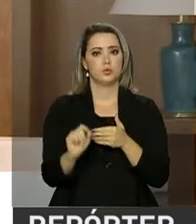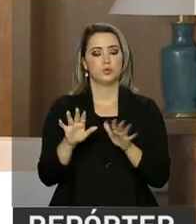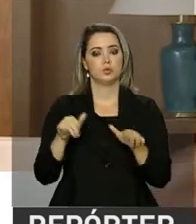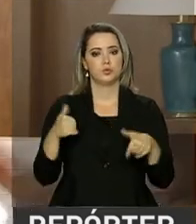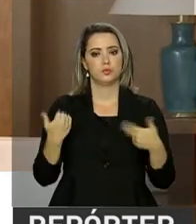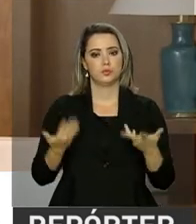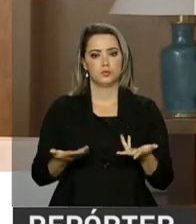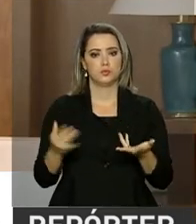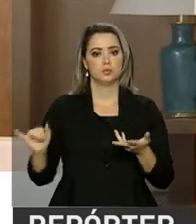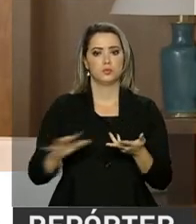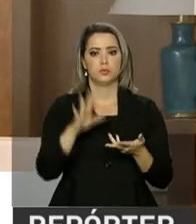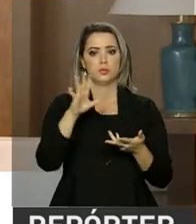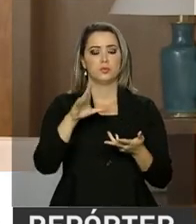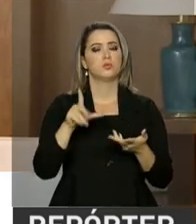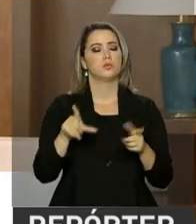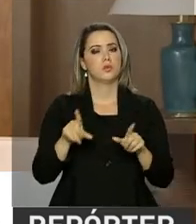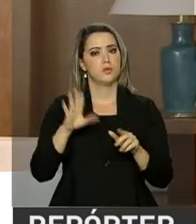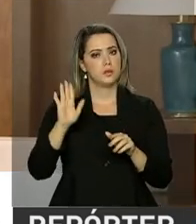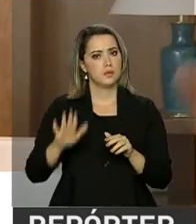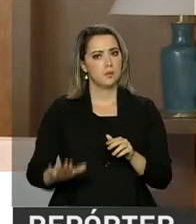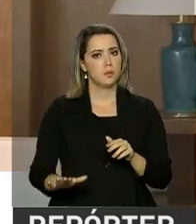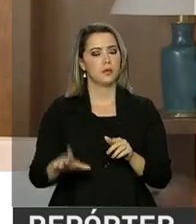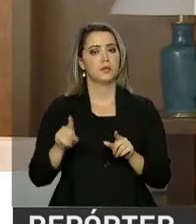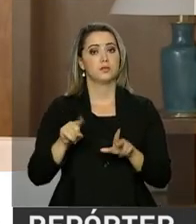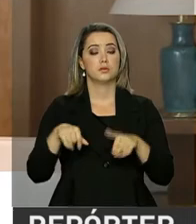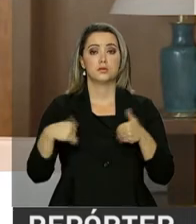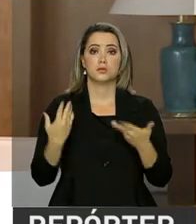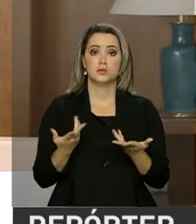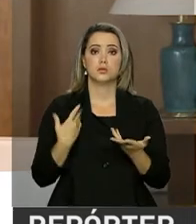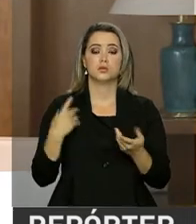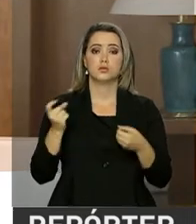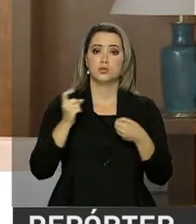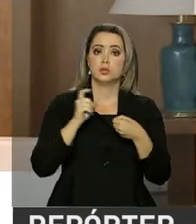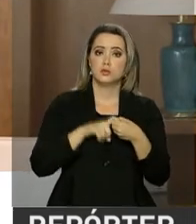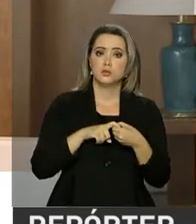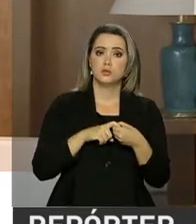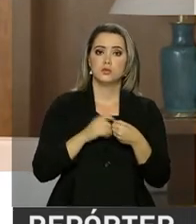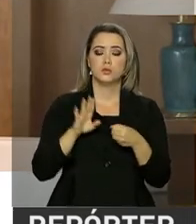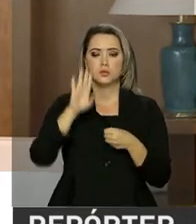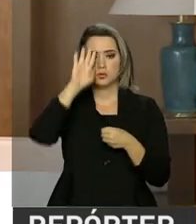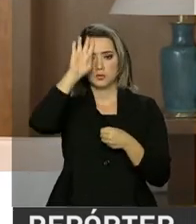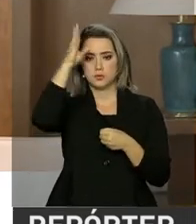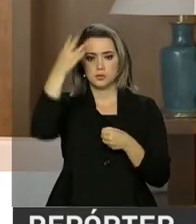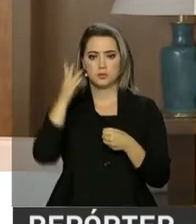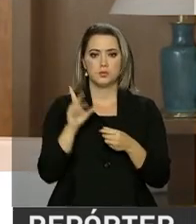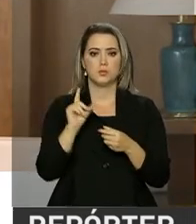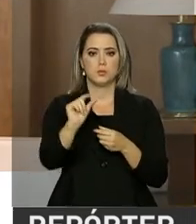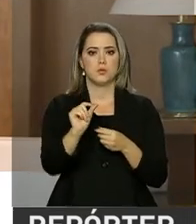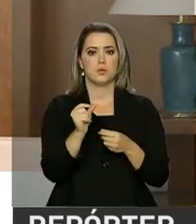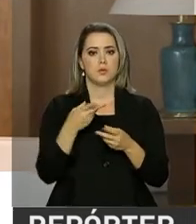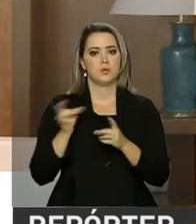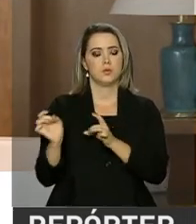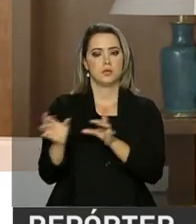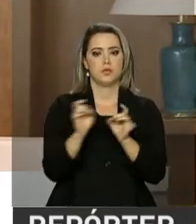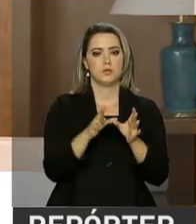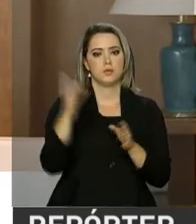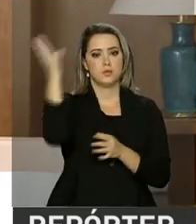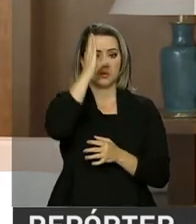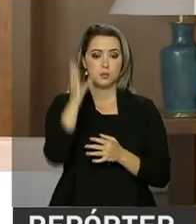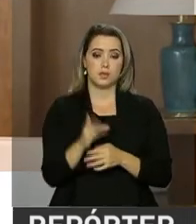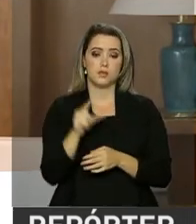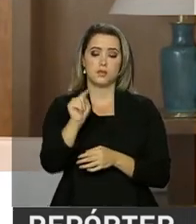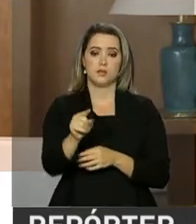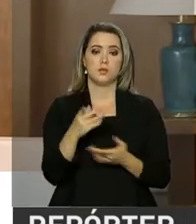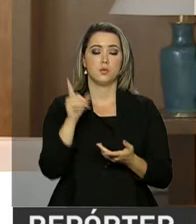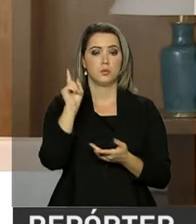isso a inflação também seja mais baixa e com isso a gente tem uma volta do principal fator nós negros no brasil faltou mais